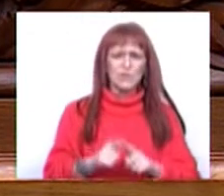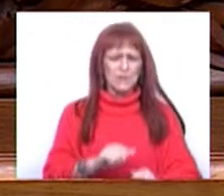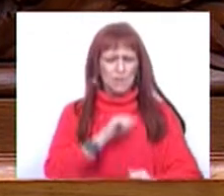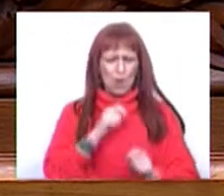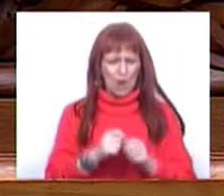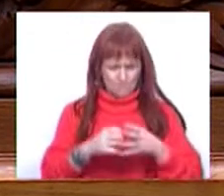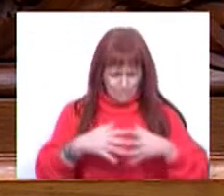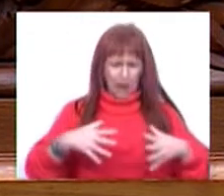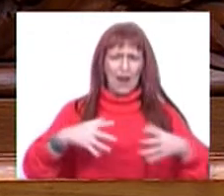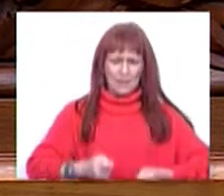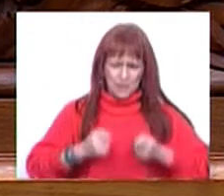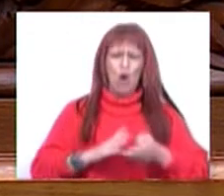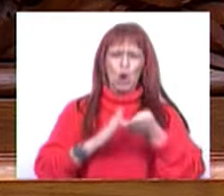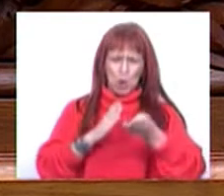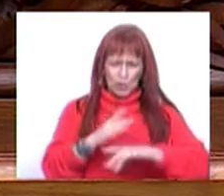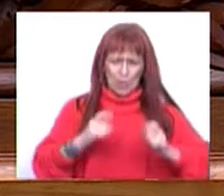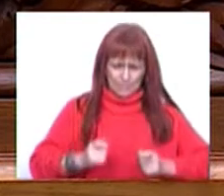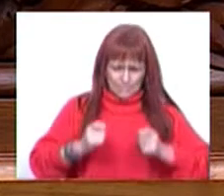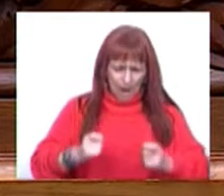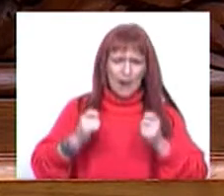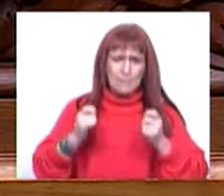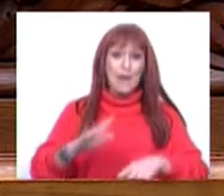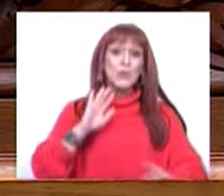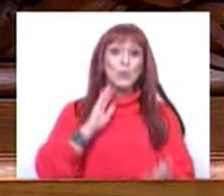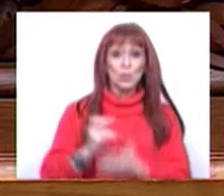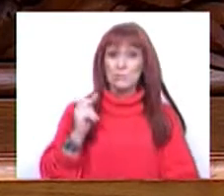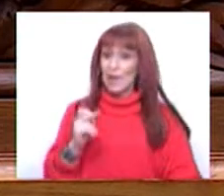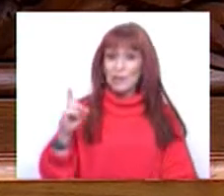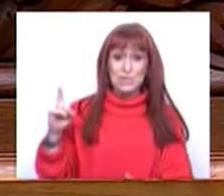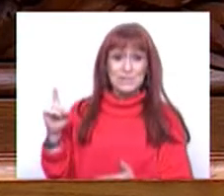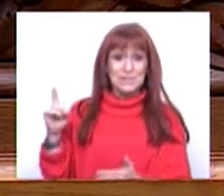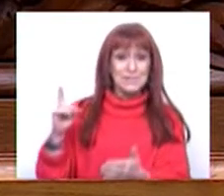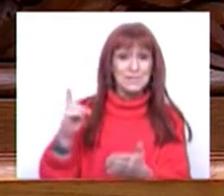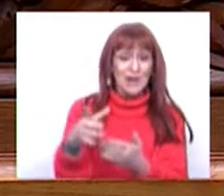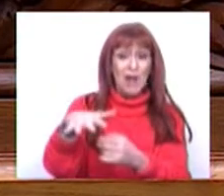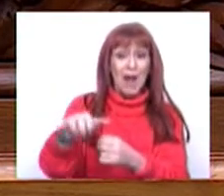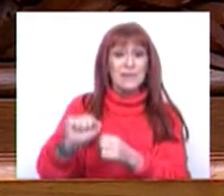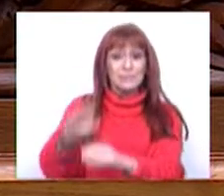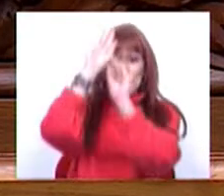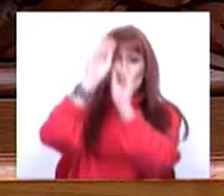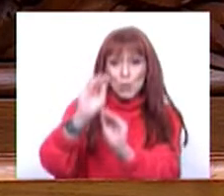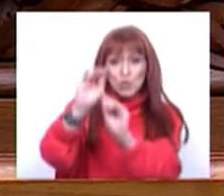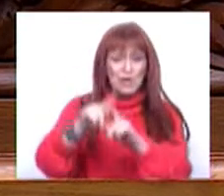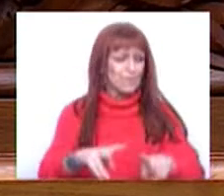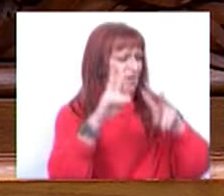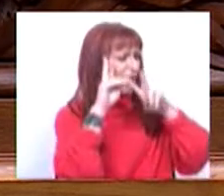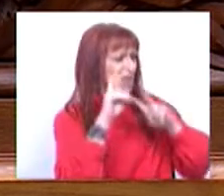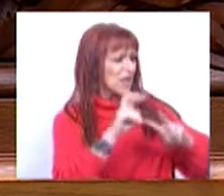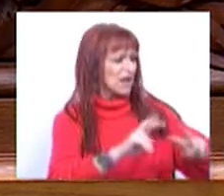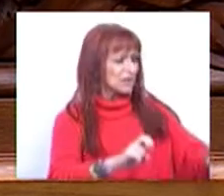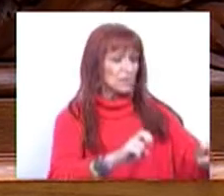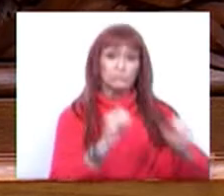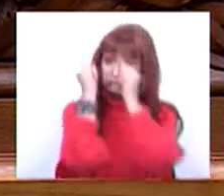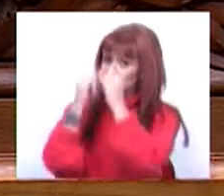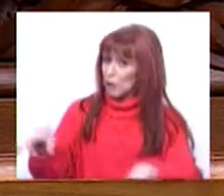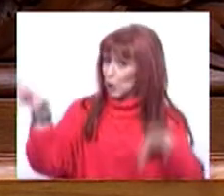sempre crescente e continuado durante os últimos 6 anos nas áreas da educação, da investigação e